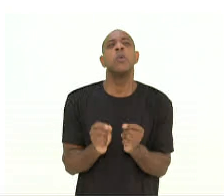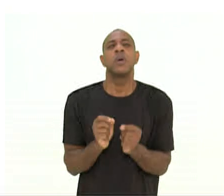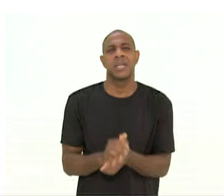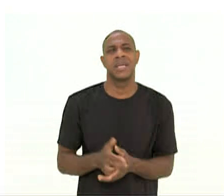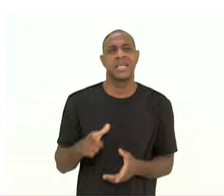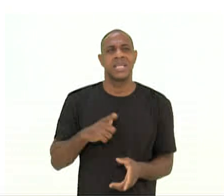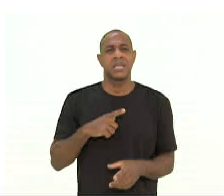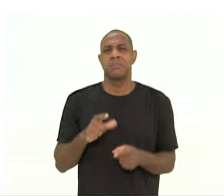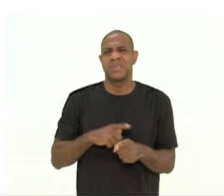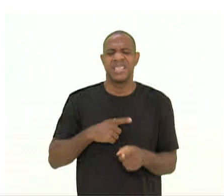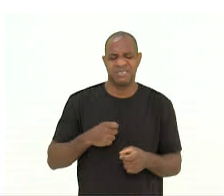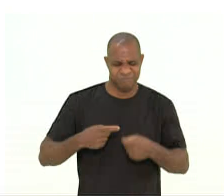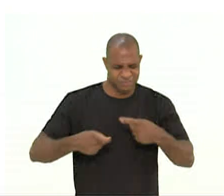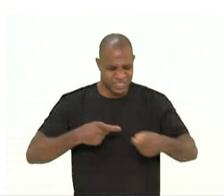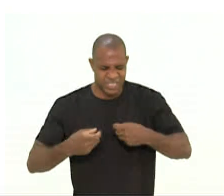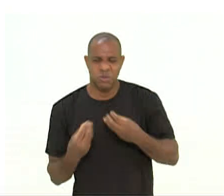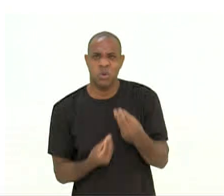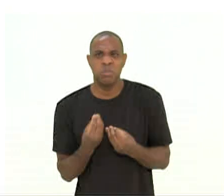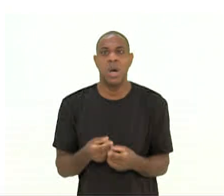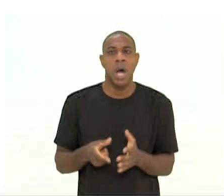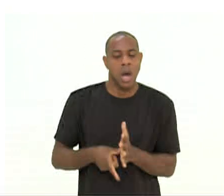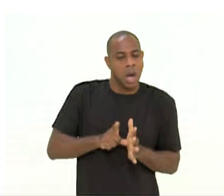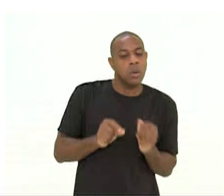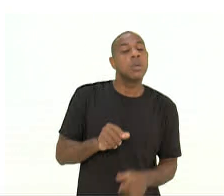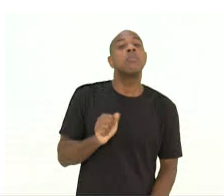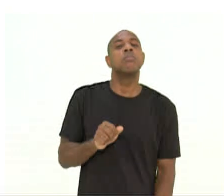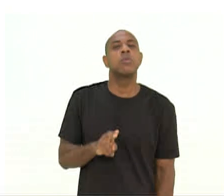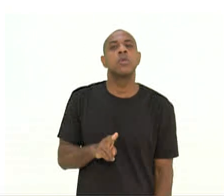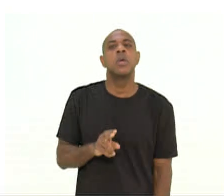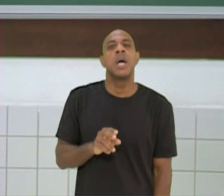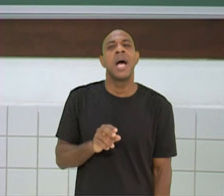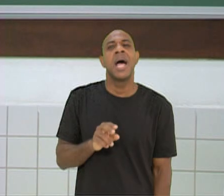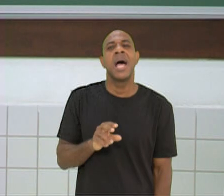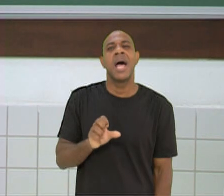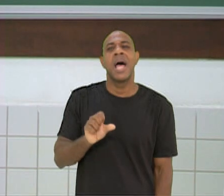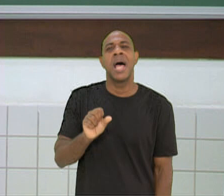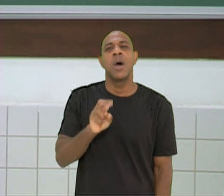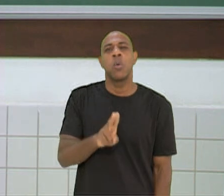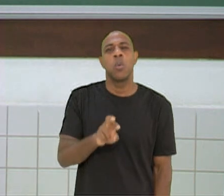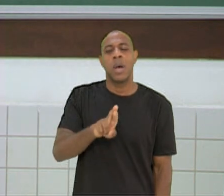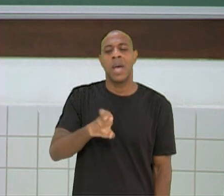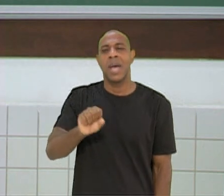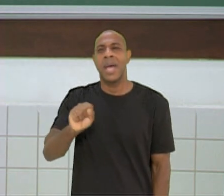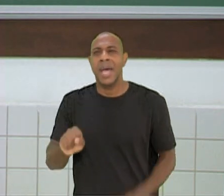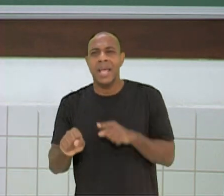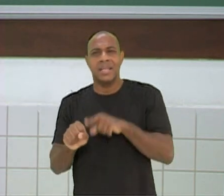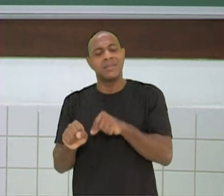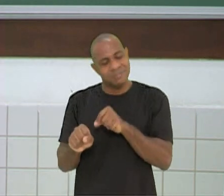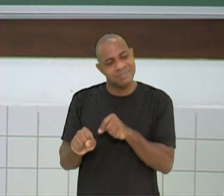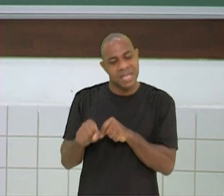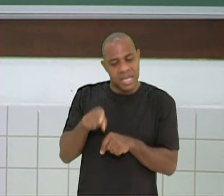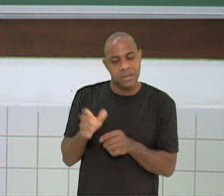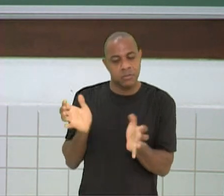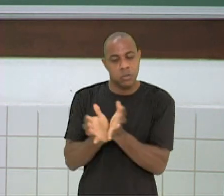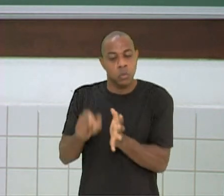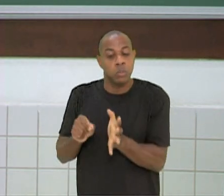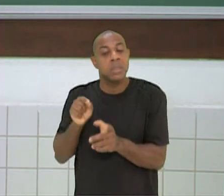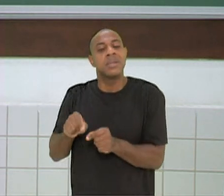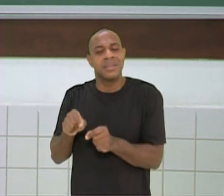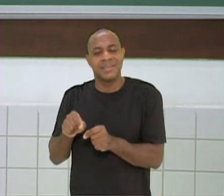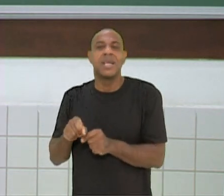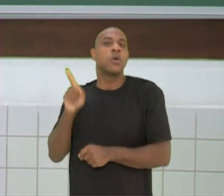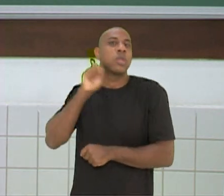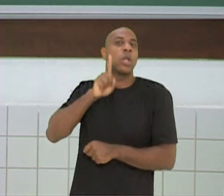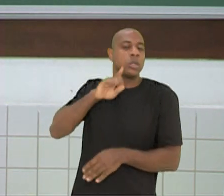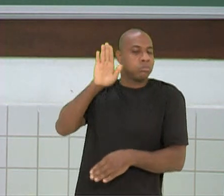originou de guerrilhas antissoviéticas lá no Afeganistão, e esse grupo, enquanto guerrilha, era financiado inclusive pelos